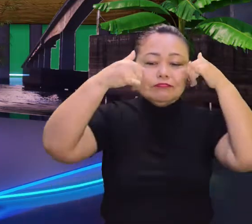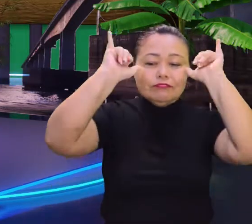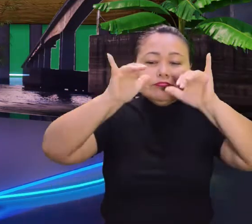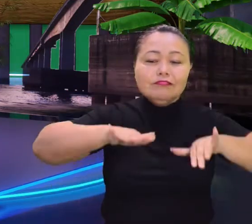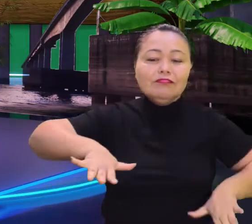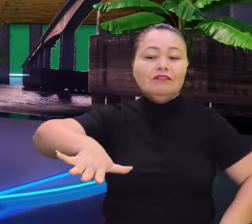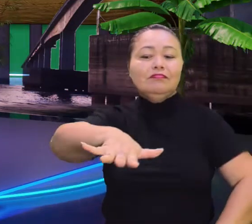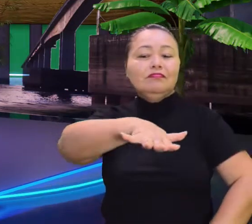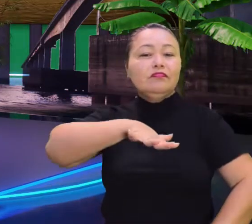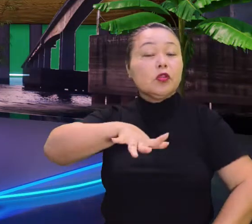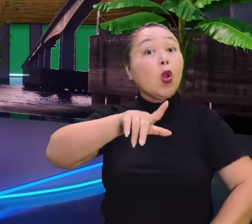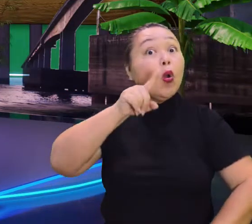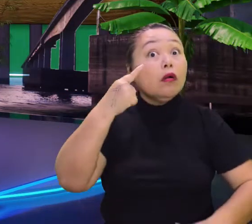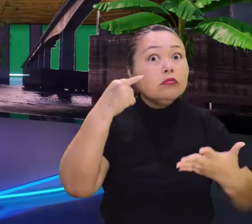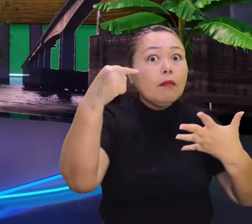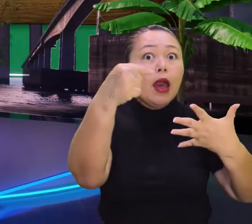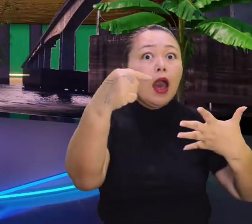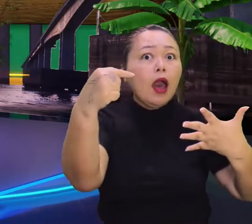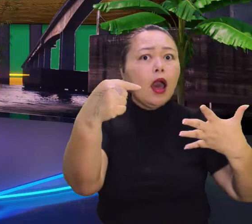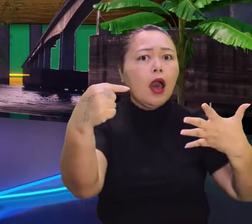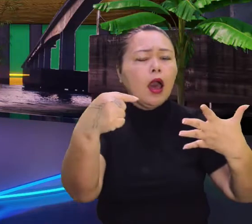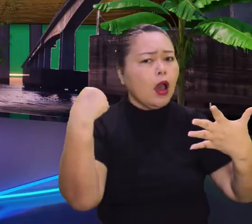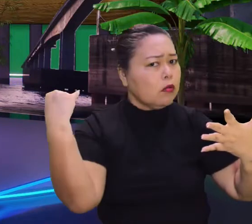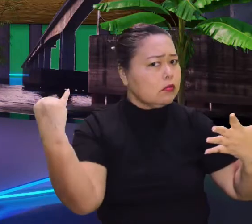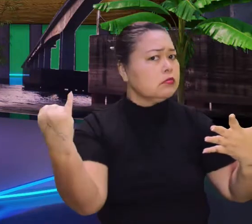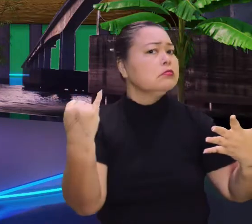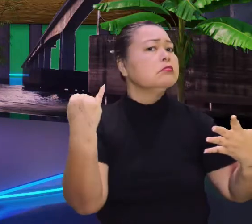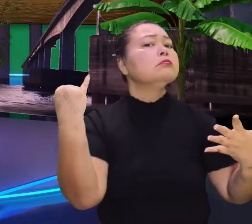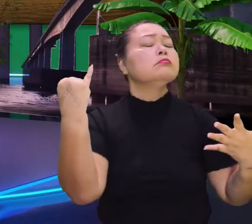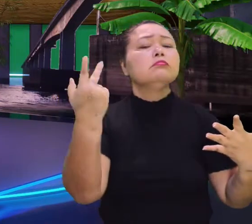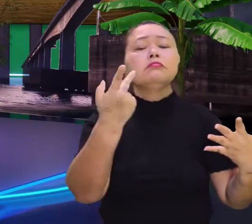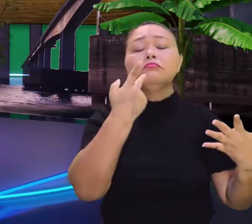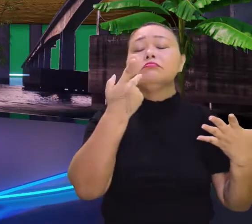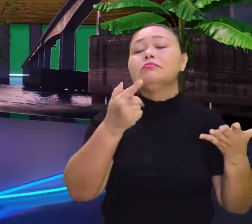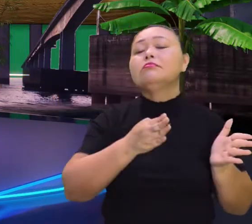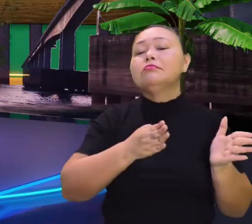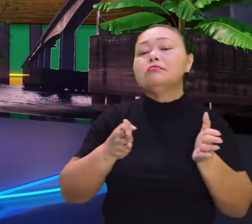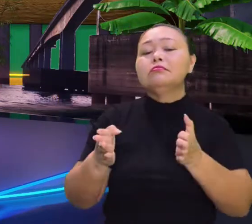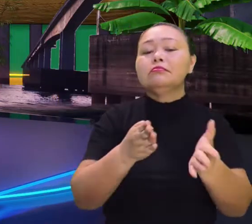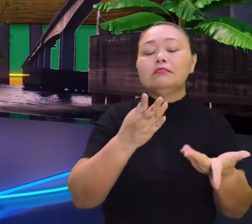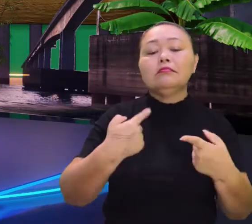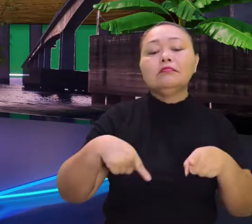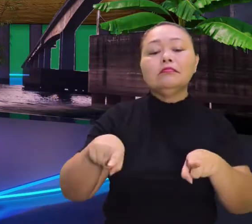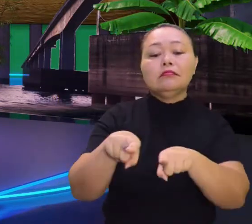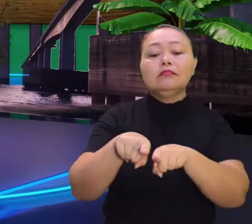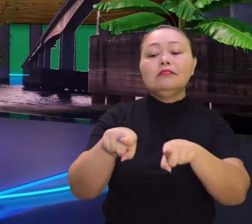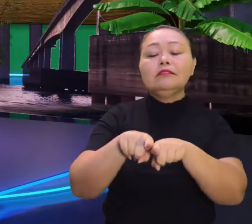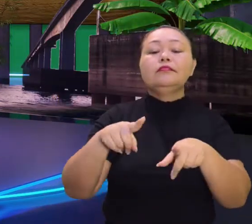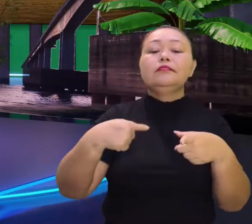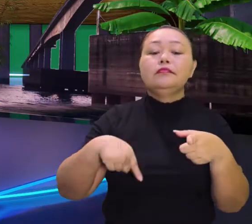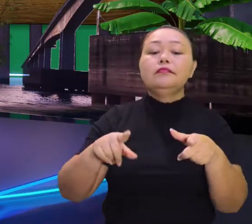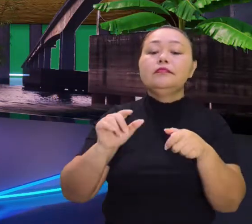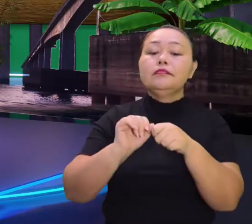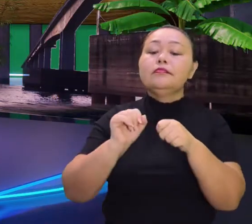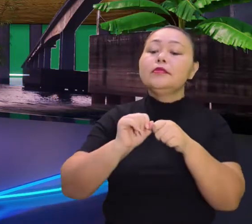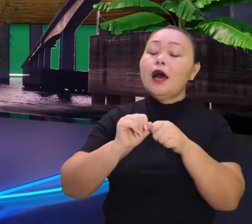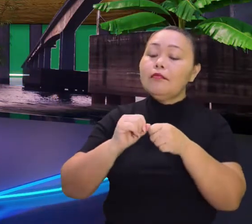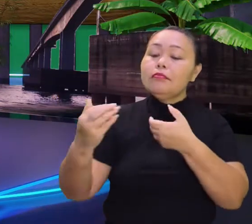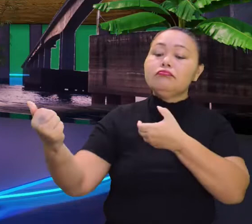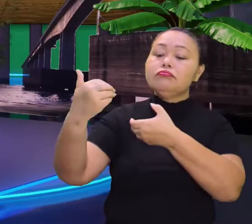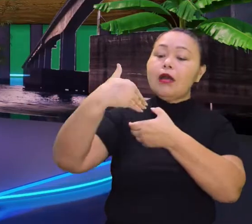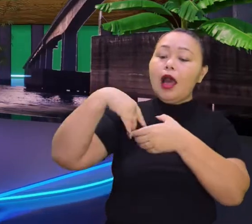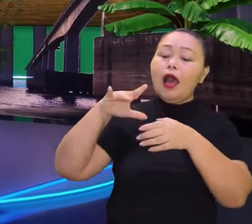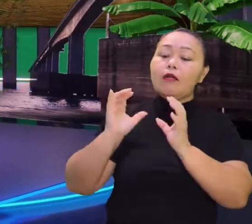Então, olha só, olha a importância de falar de hidrografia do estado. Seja para abastecimento das caixas d'água